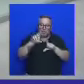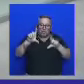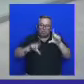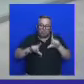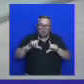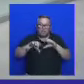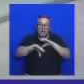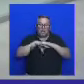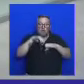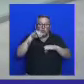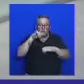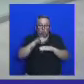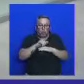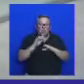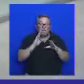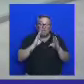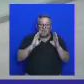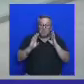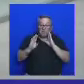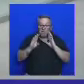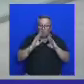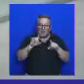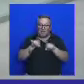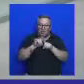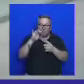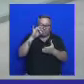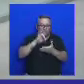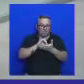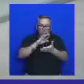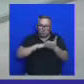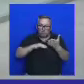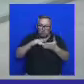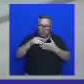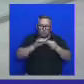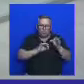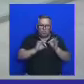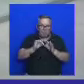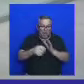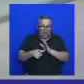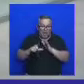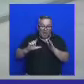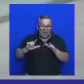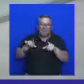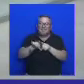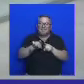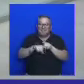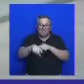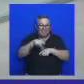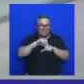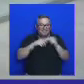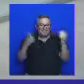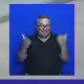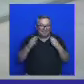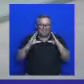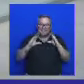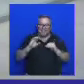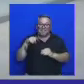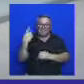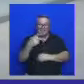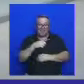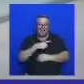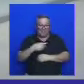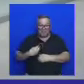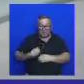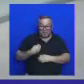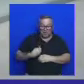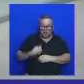pelo YouTube e pelo Facebook. E para validar todo o processo de preparação e também o sorteio desta noite, a gente conta